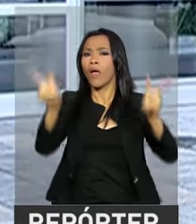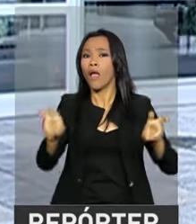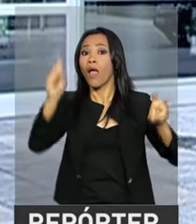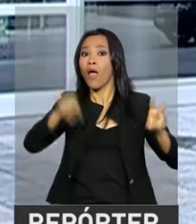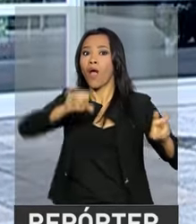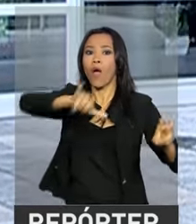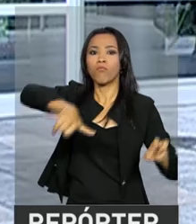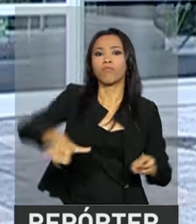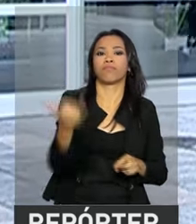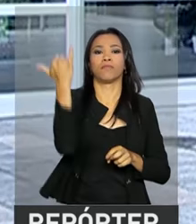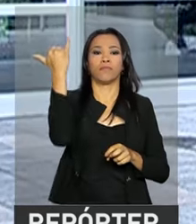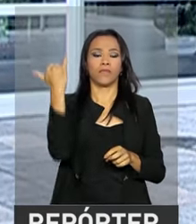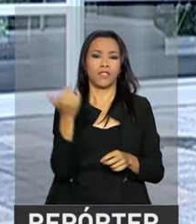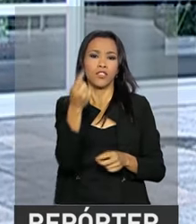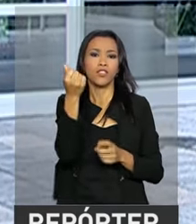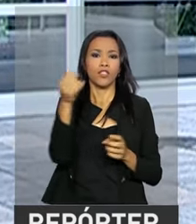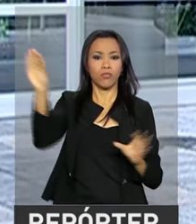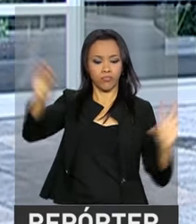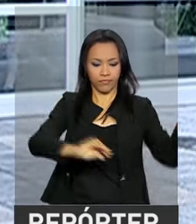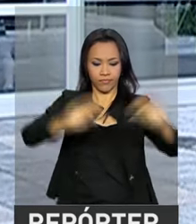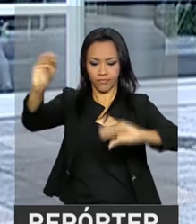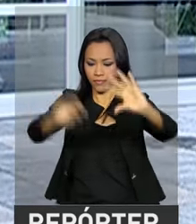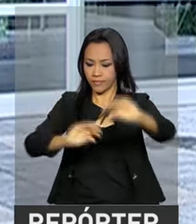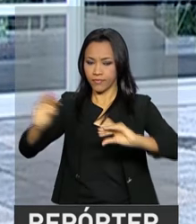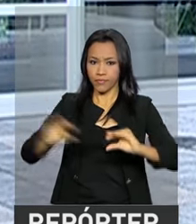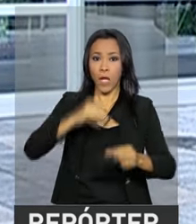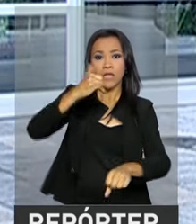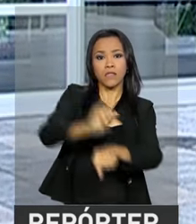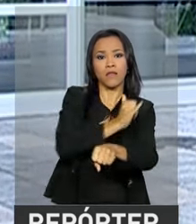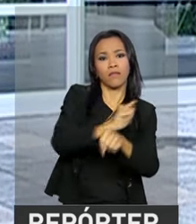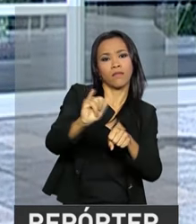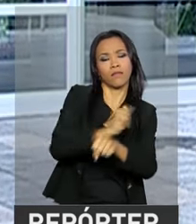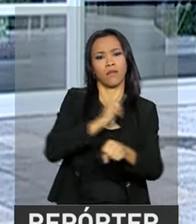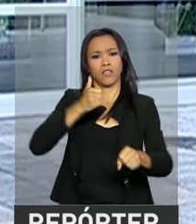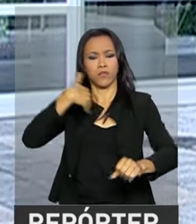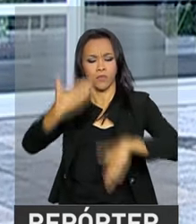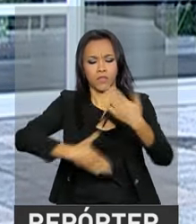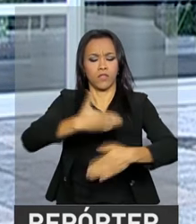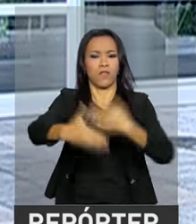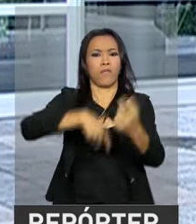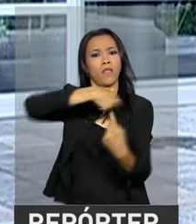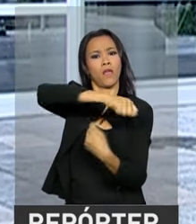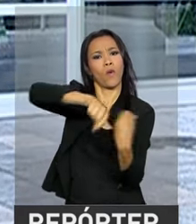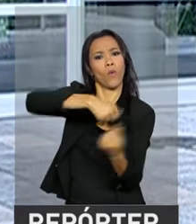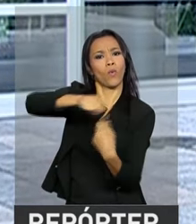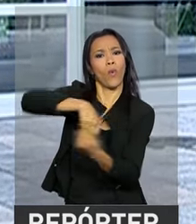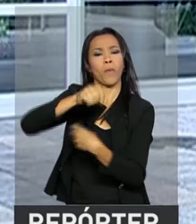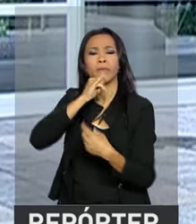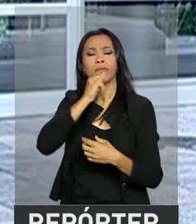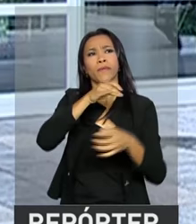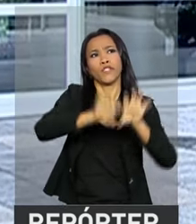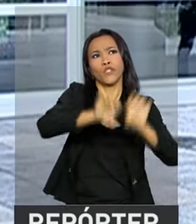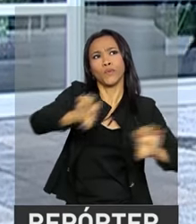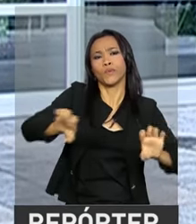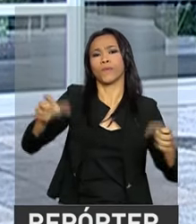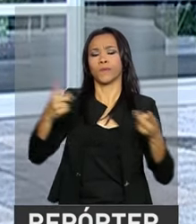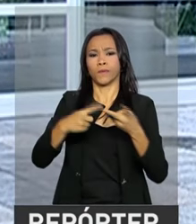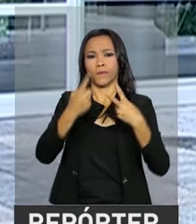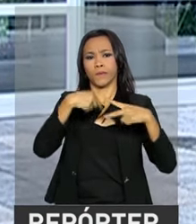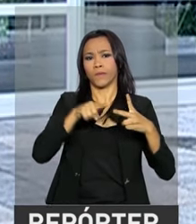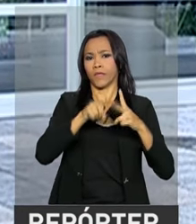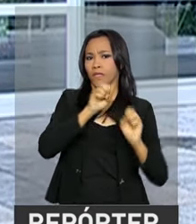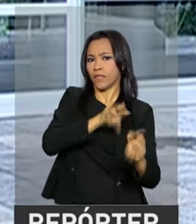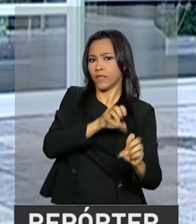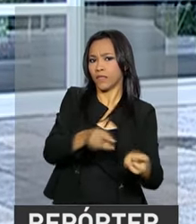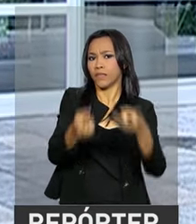oportunidades de trazer recursos para áreas estratégicas do desenvolvimento econômico, como infraestrutura, educação e